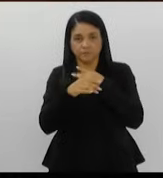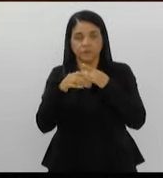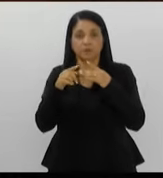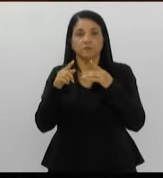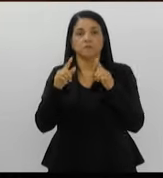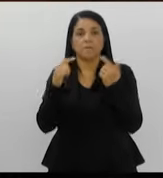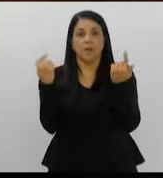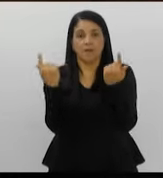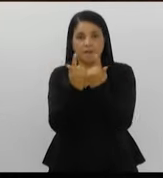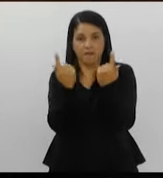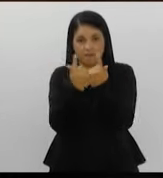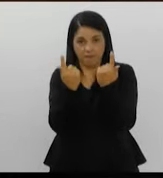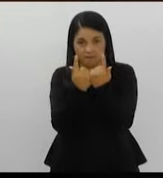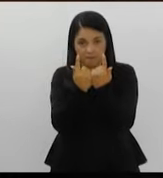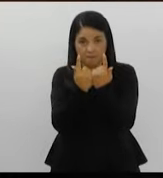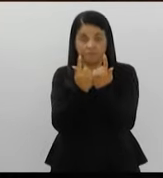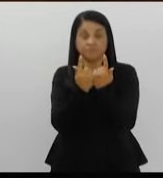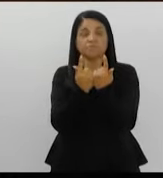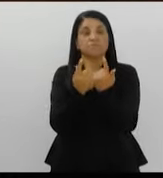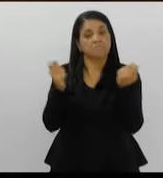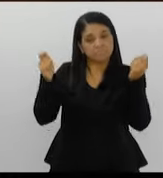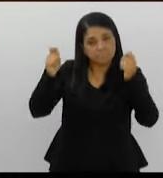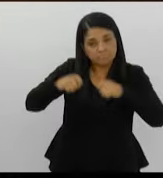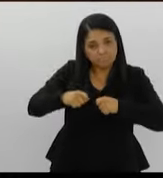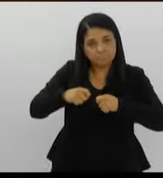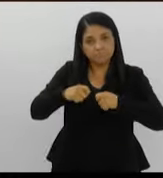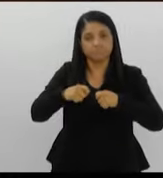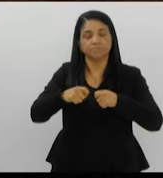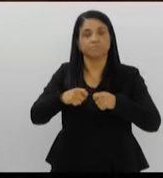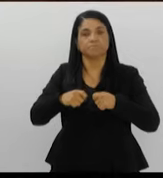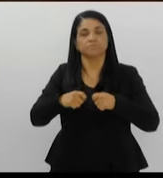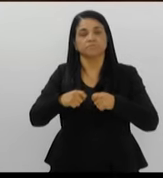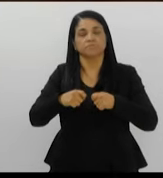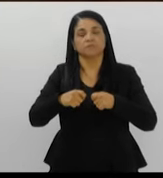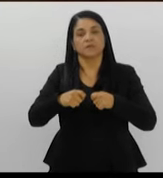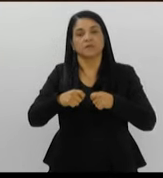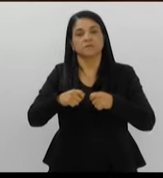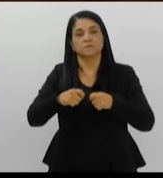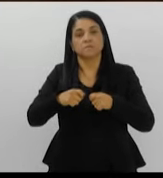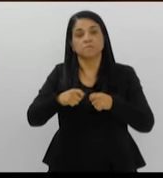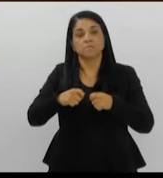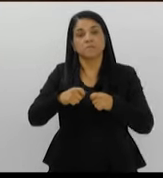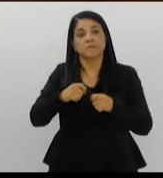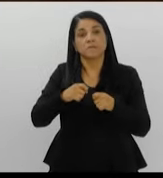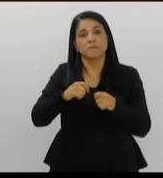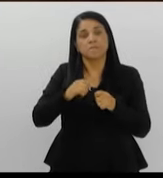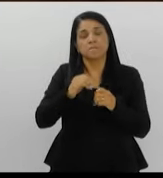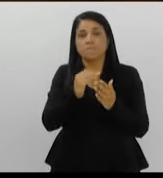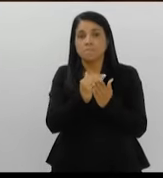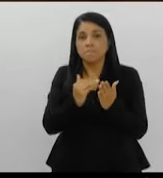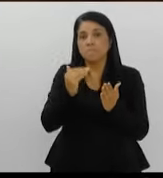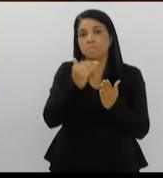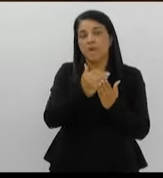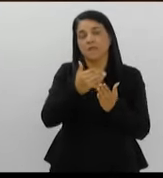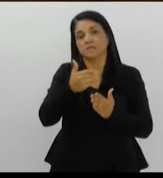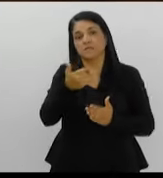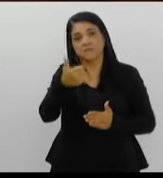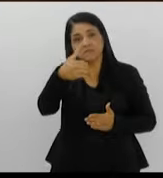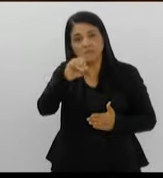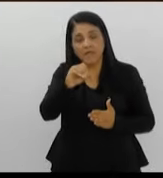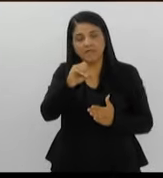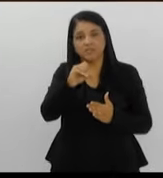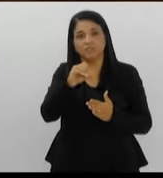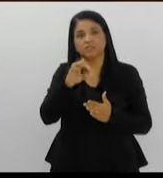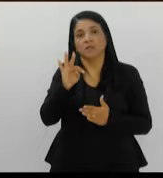cidade natal, ela tem a possibilidade de ter pelo menos mais 10 termoelétricas. Então,